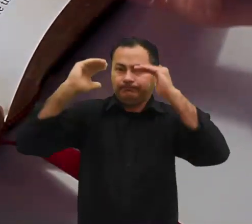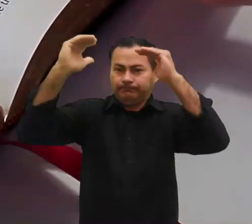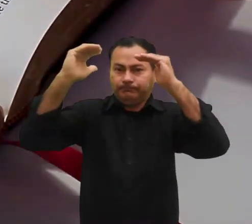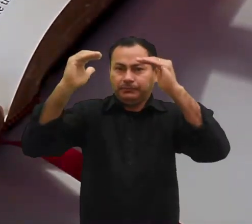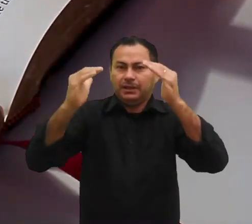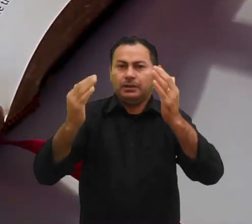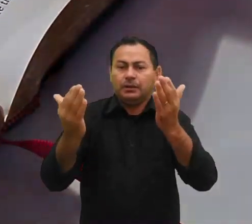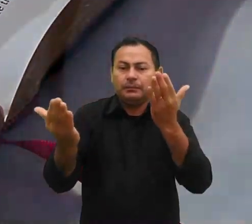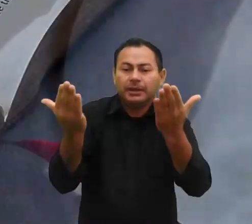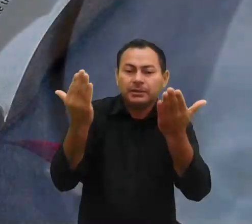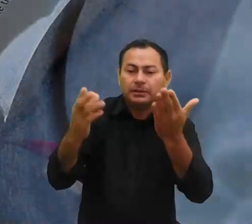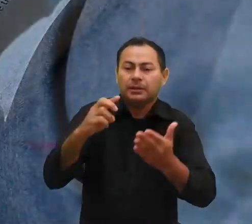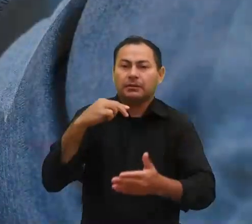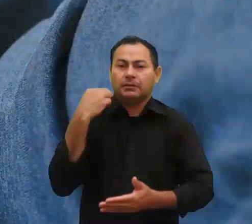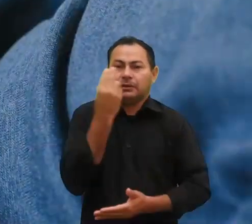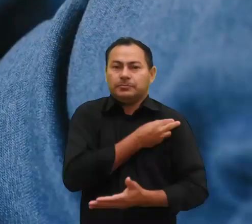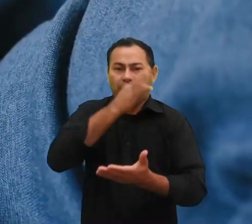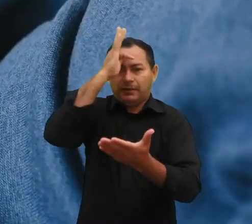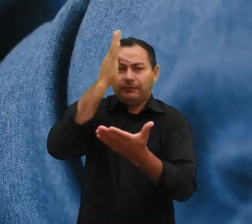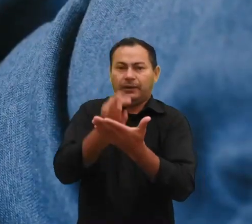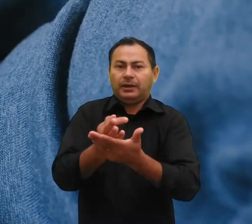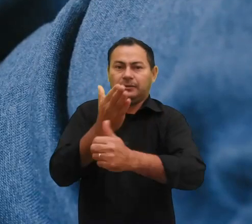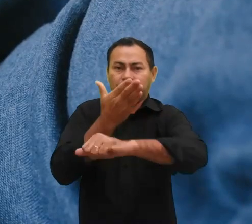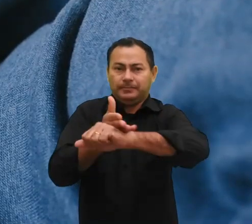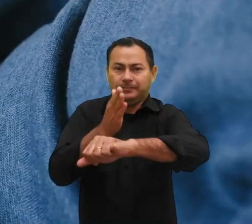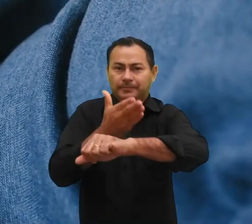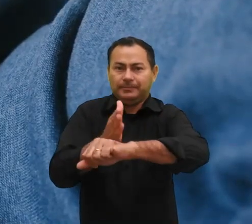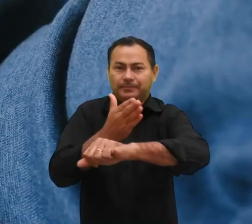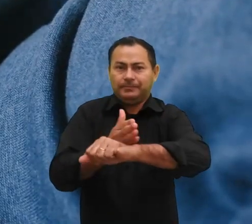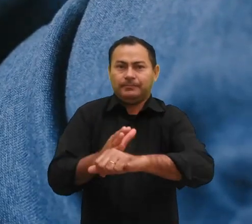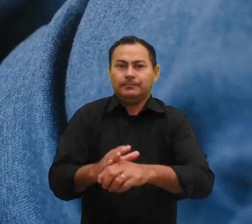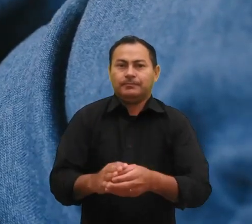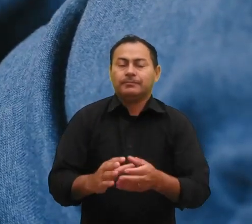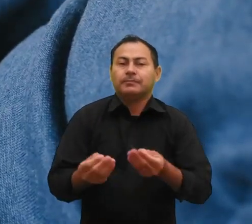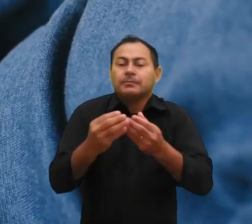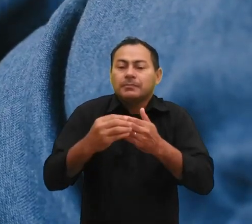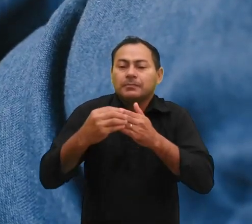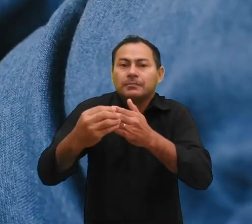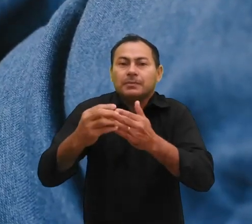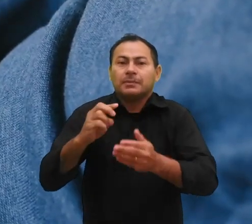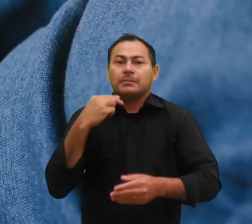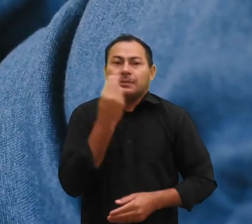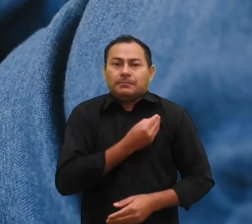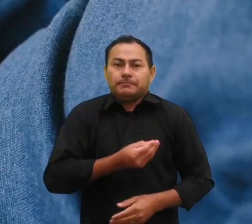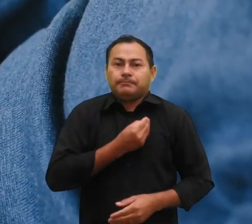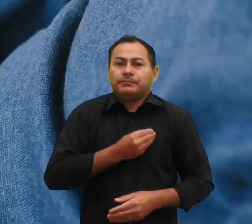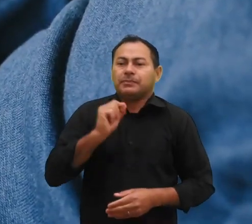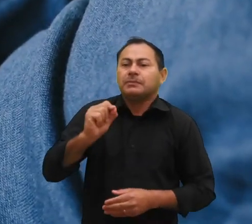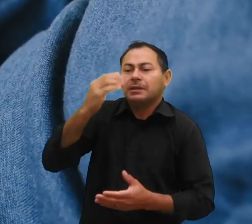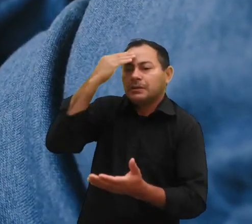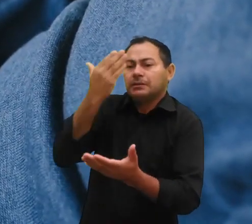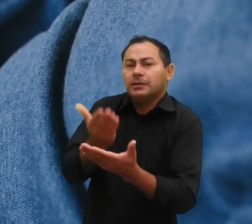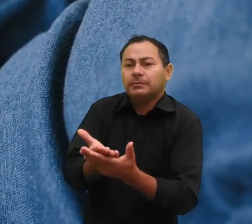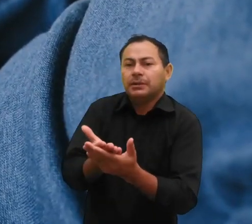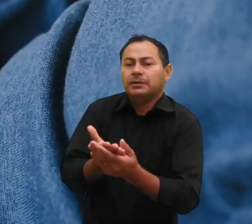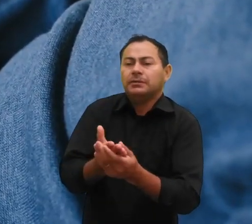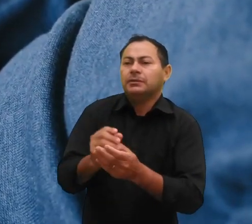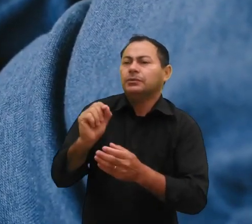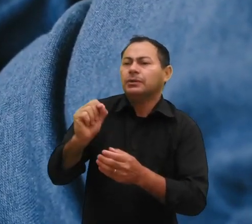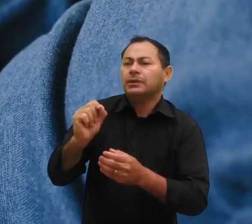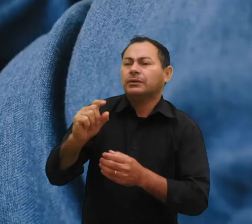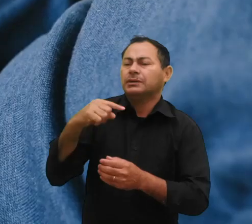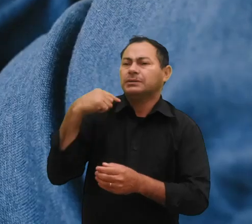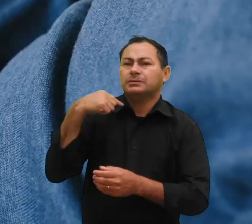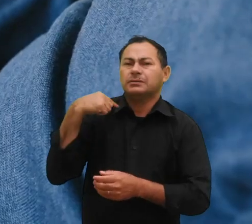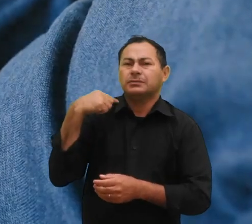máxima na qual baseamos a nossa fé e prática? Como conduzimos nossa vida? No que acreditamos e à luz